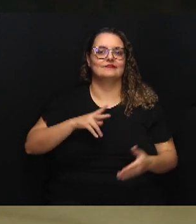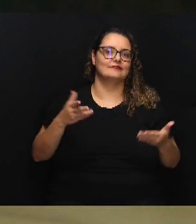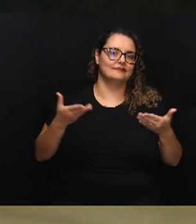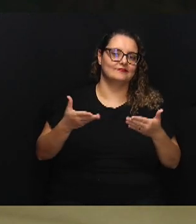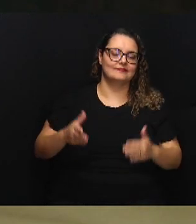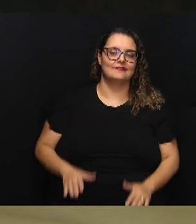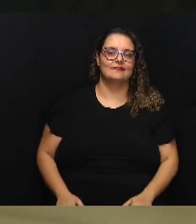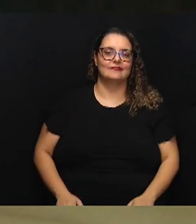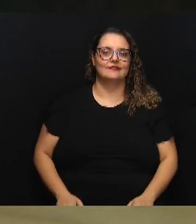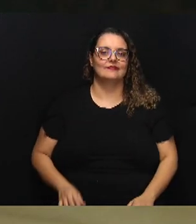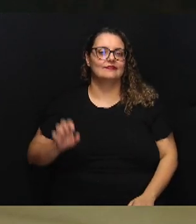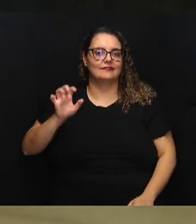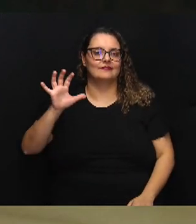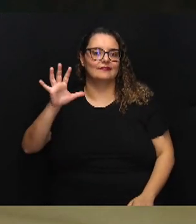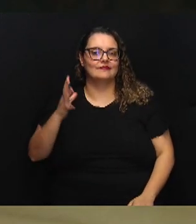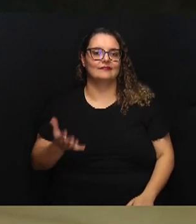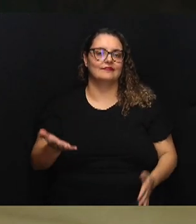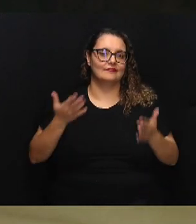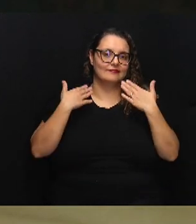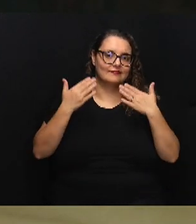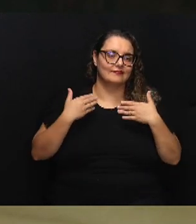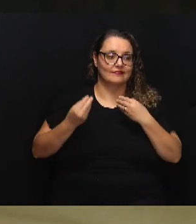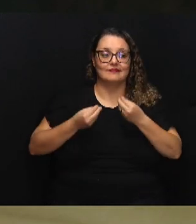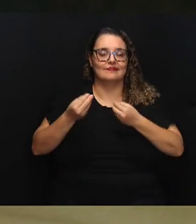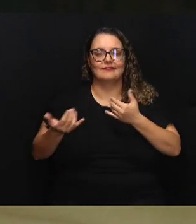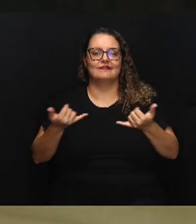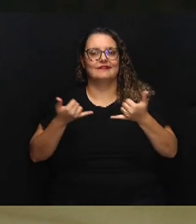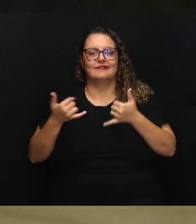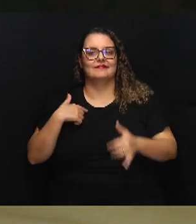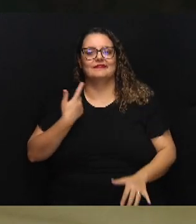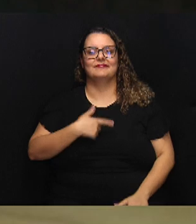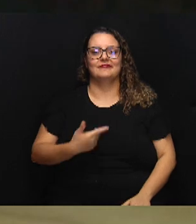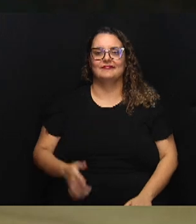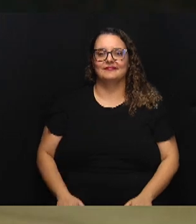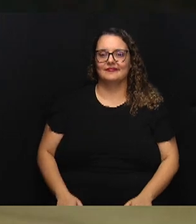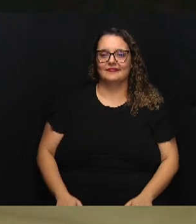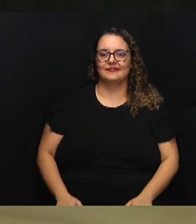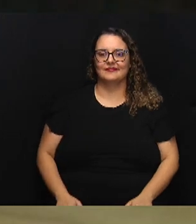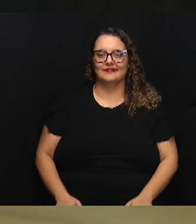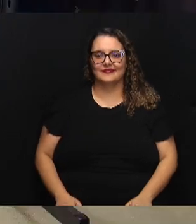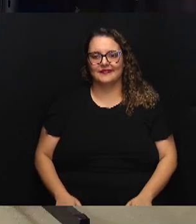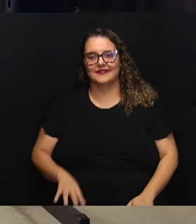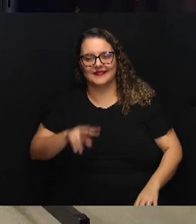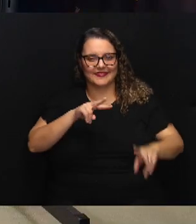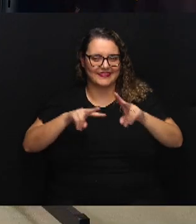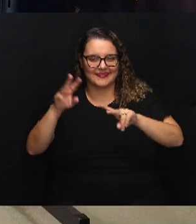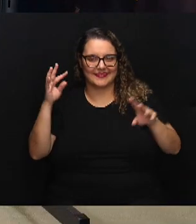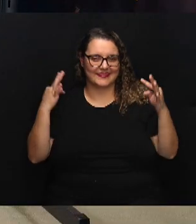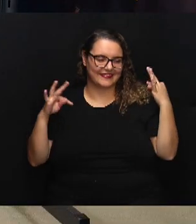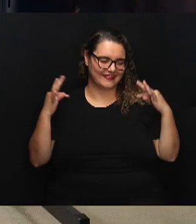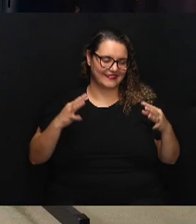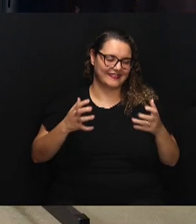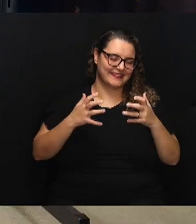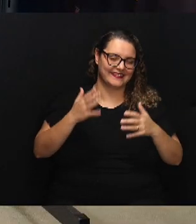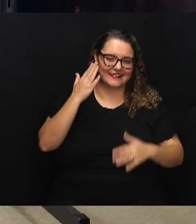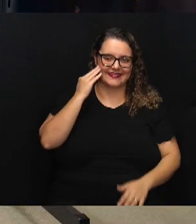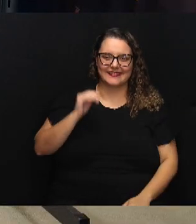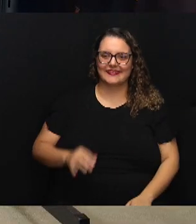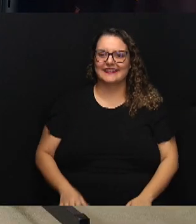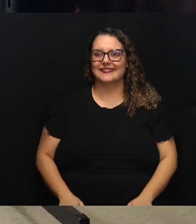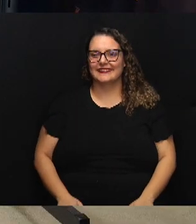né? Como é que tá a Europa? Tá muito calor por aí? Conta pra gente aí. A gente, com esse olhar de turista, a gente quer saber um